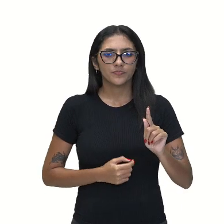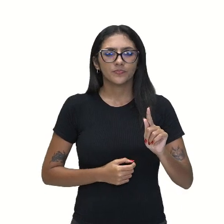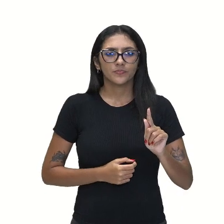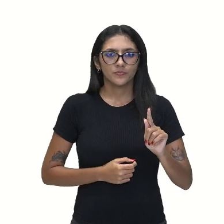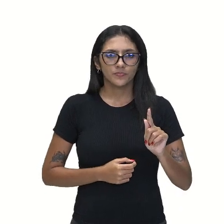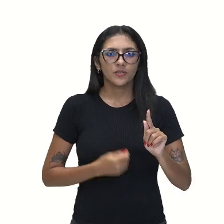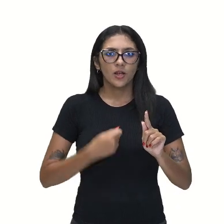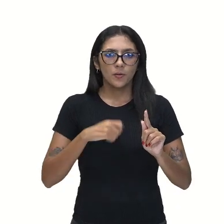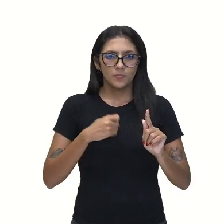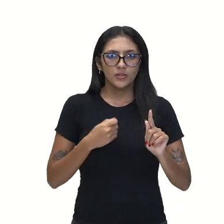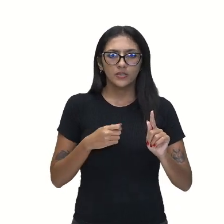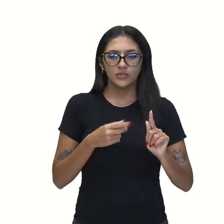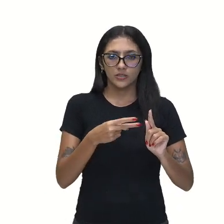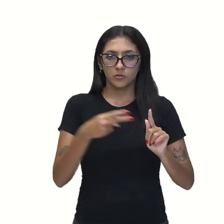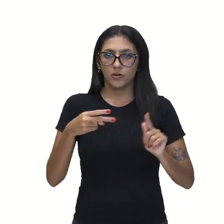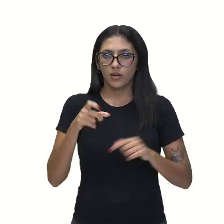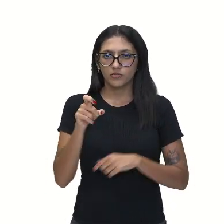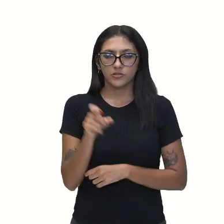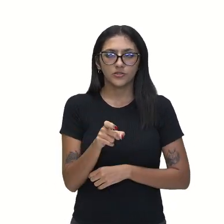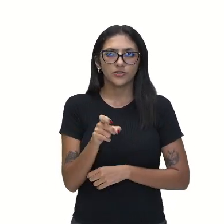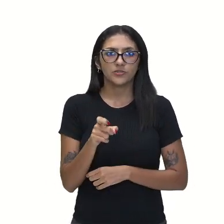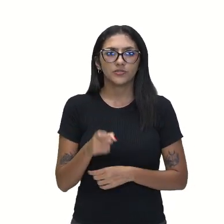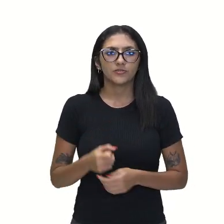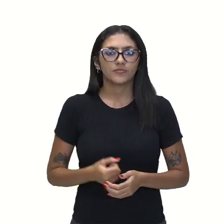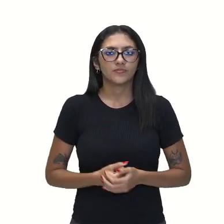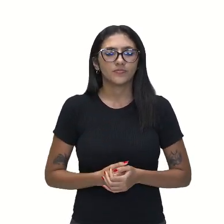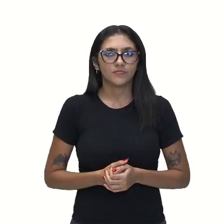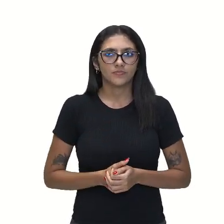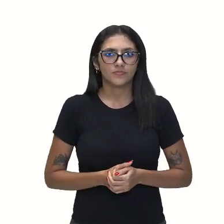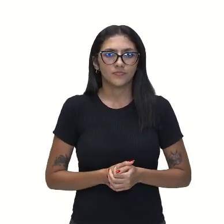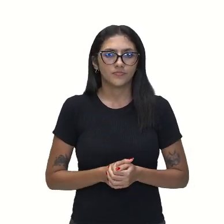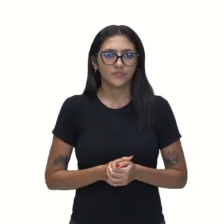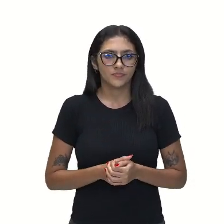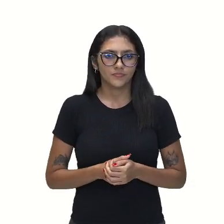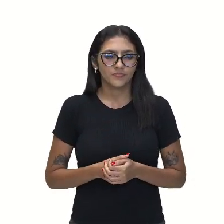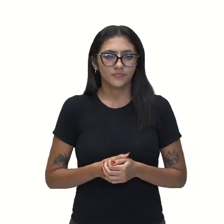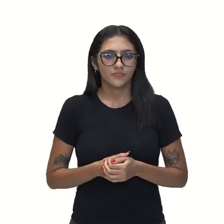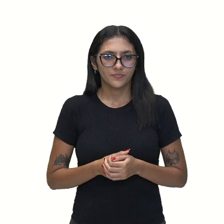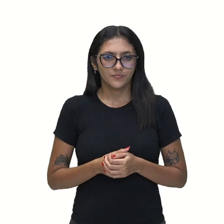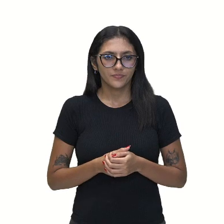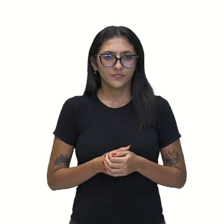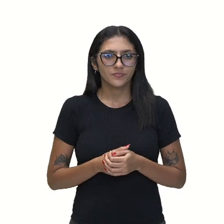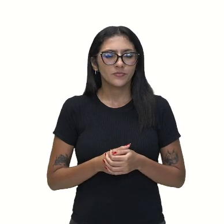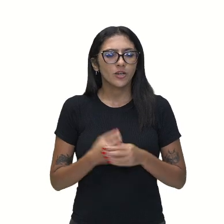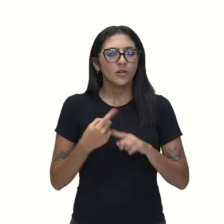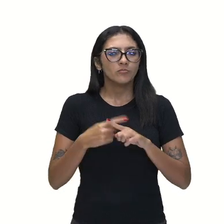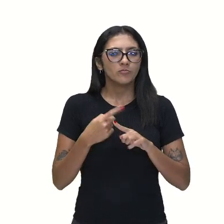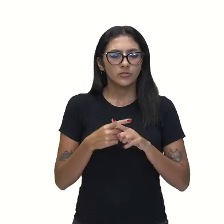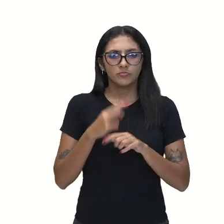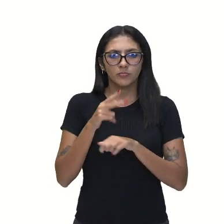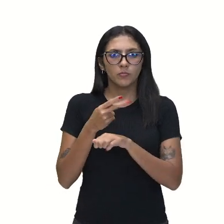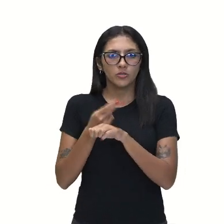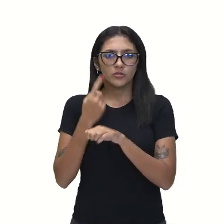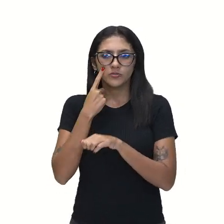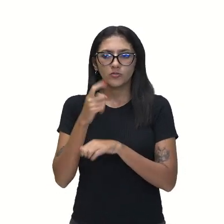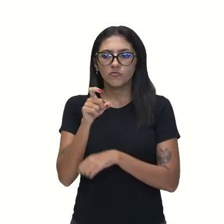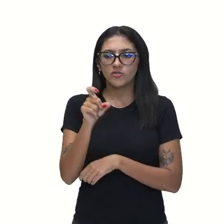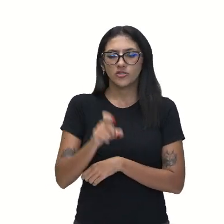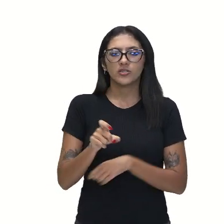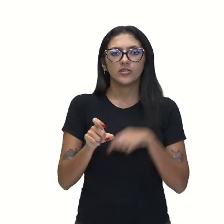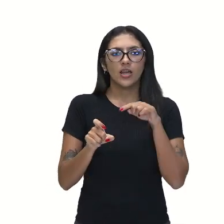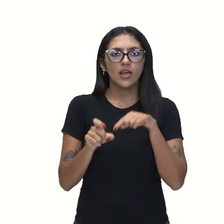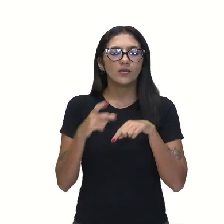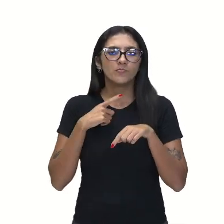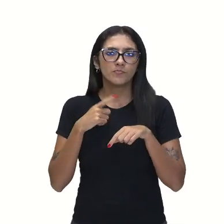vamos igualar a x. Porque no final, afinal de contas, o logaritmo é esse x aqui que nós